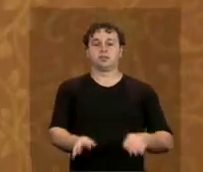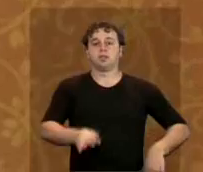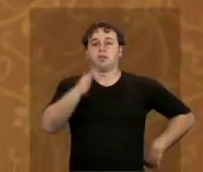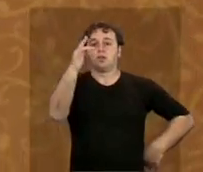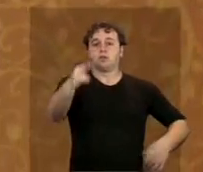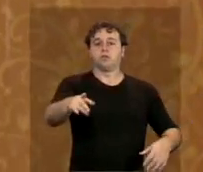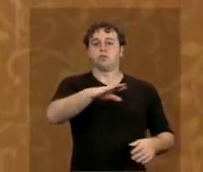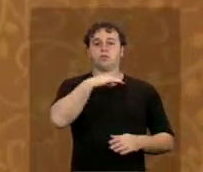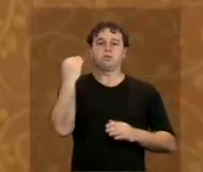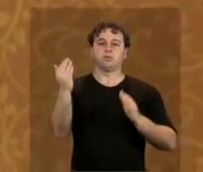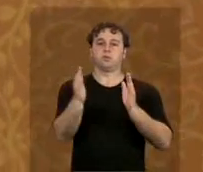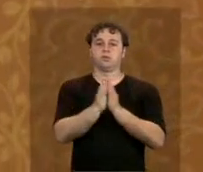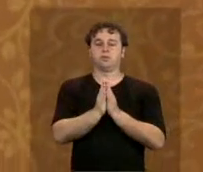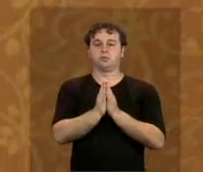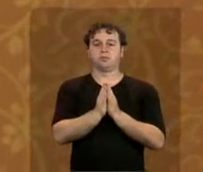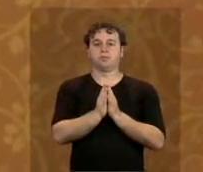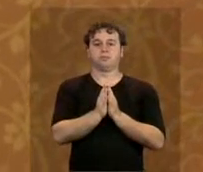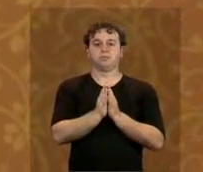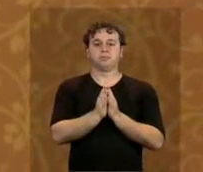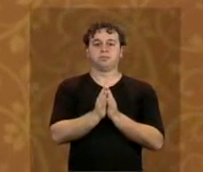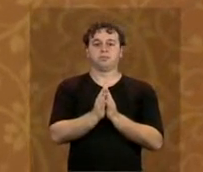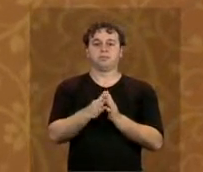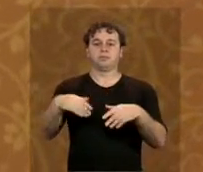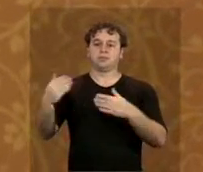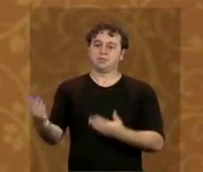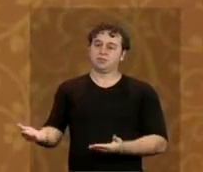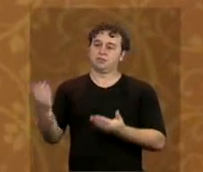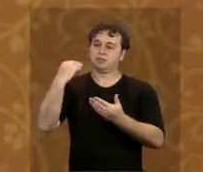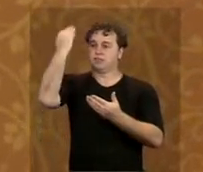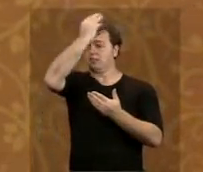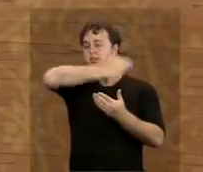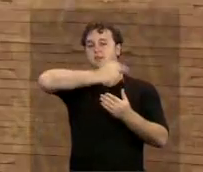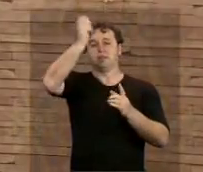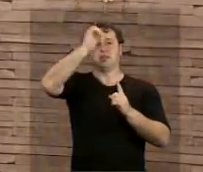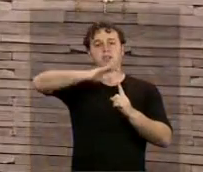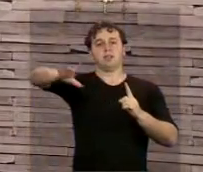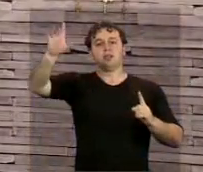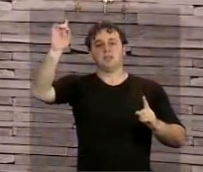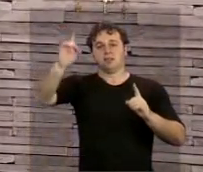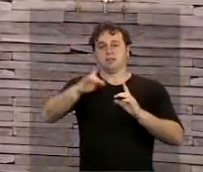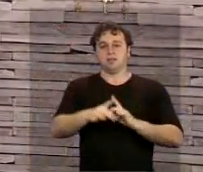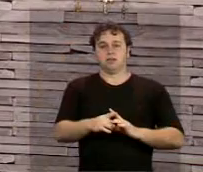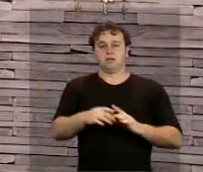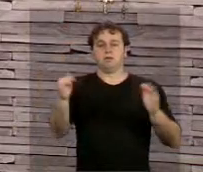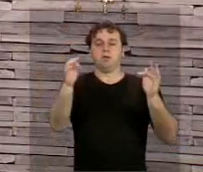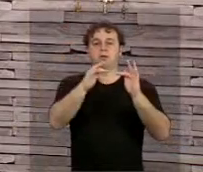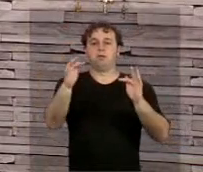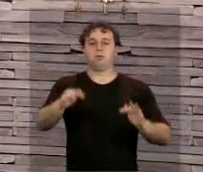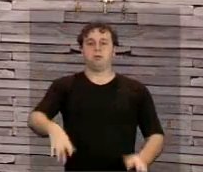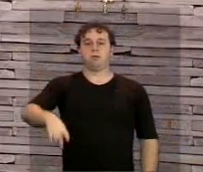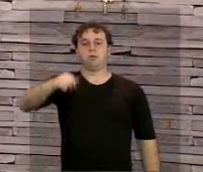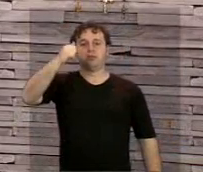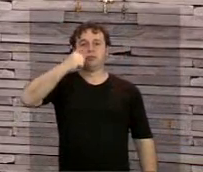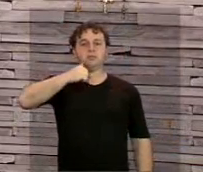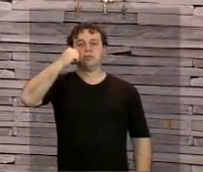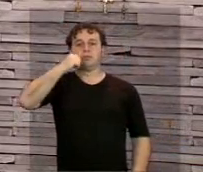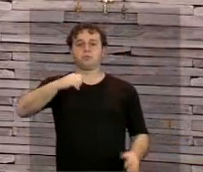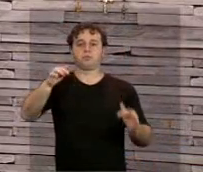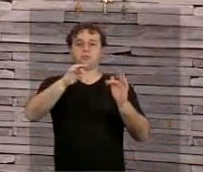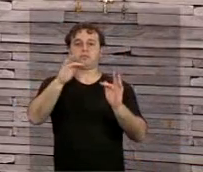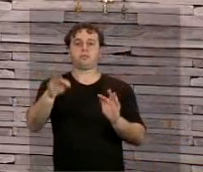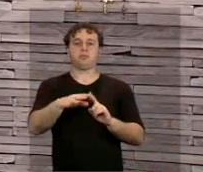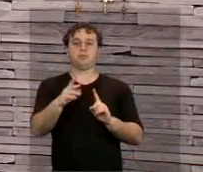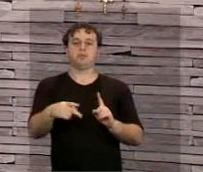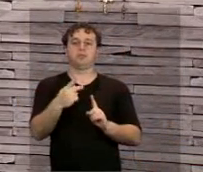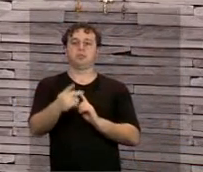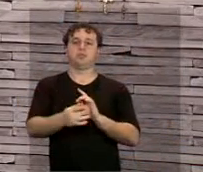pecadores, agora e na hora de nossa morte. Amém. Ave Maria, cheia de graça, o Senhor é convosco.